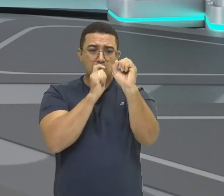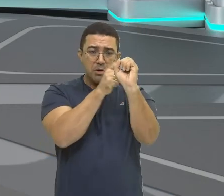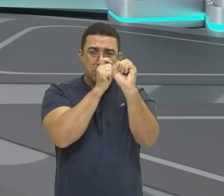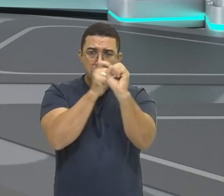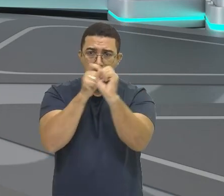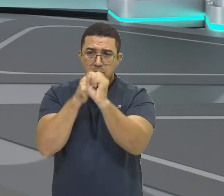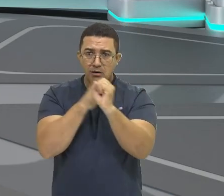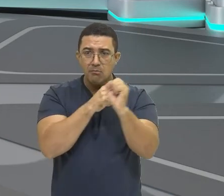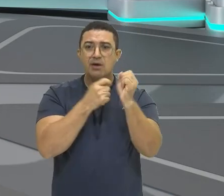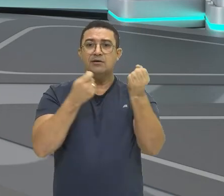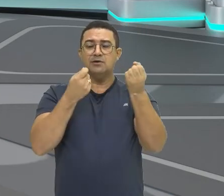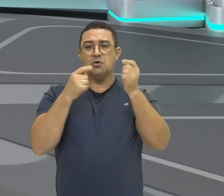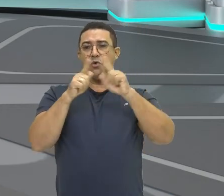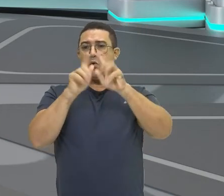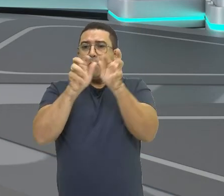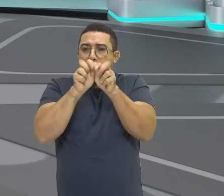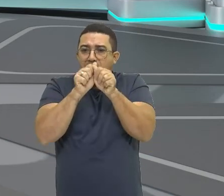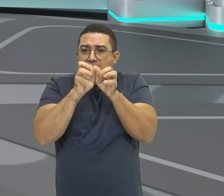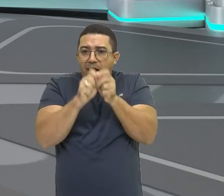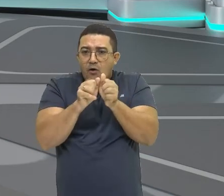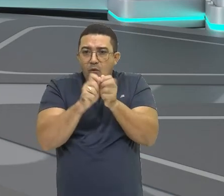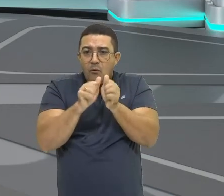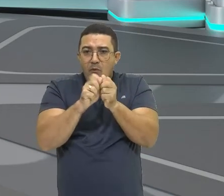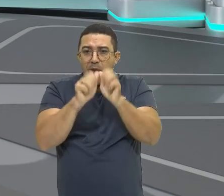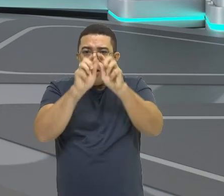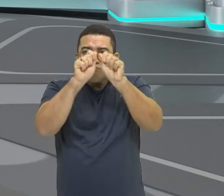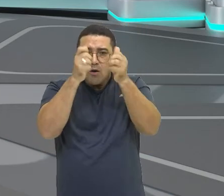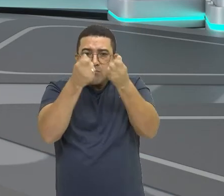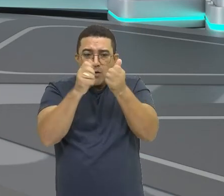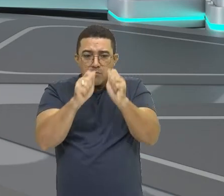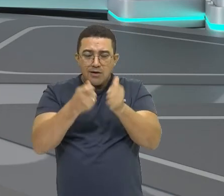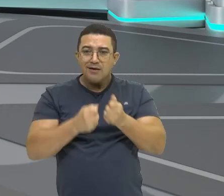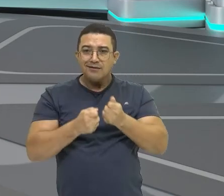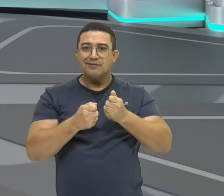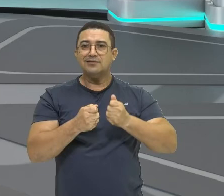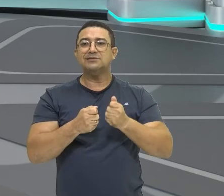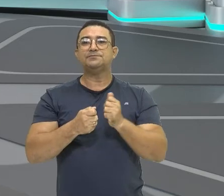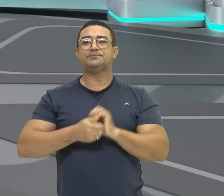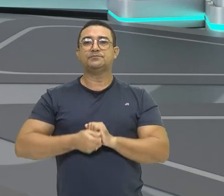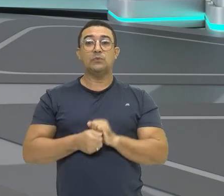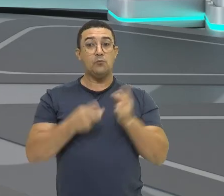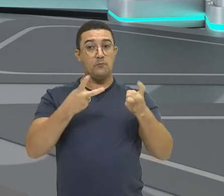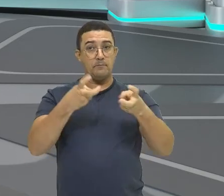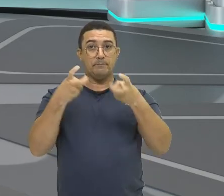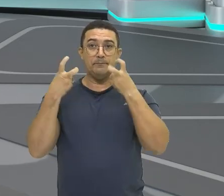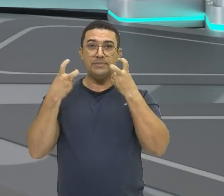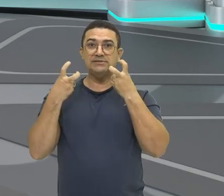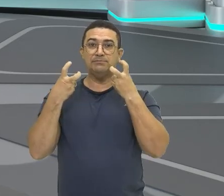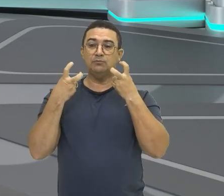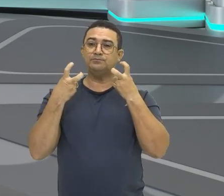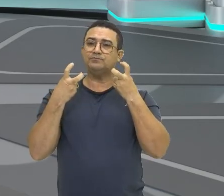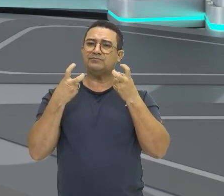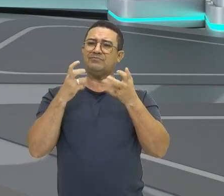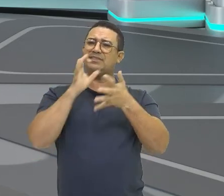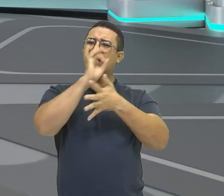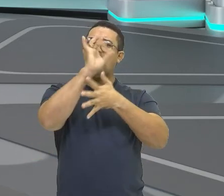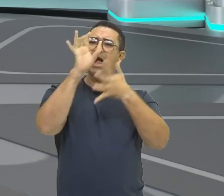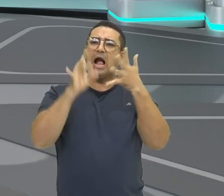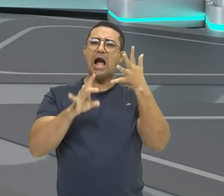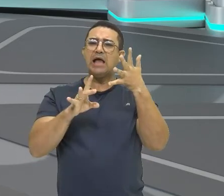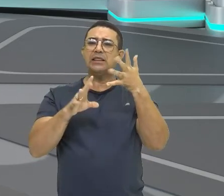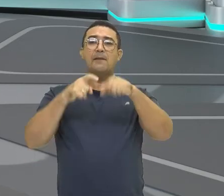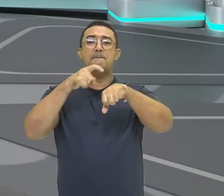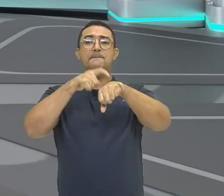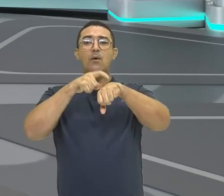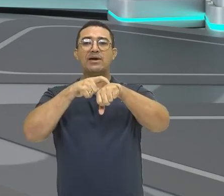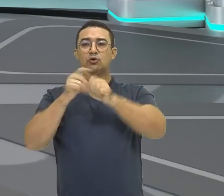mas que trabalham com isso. Então, é fazer esse contexto. Exatamente. A gente percebeu que cada momento histórico